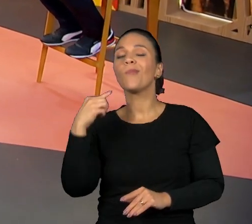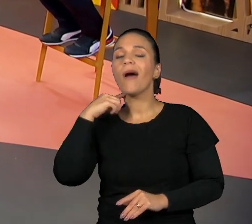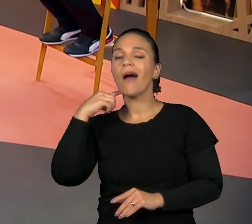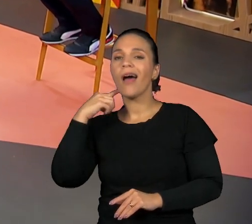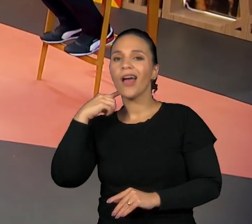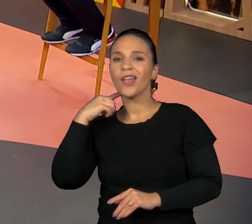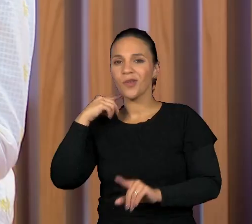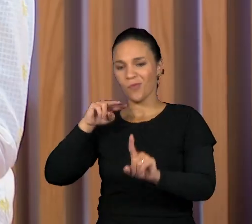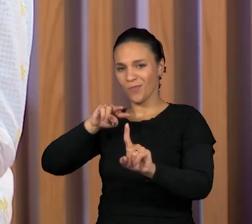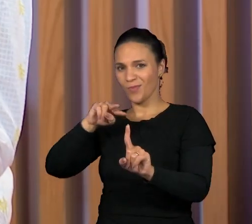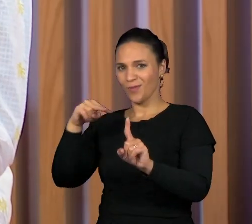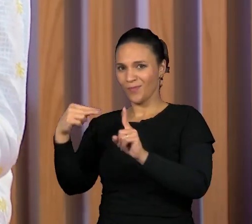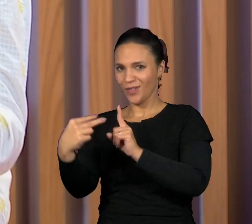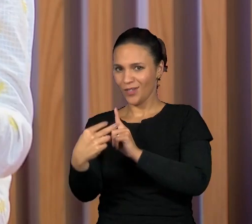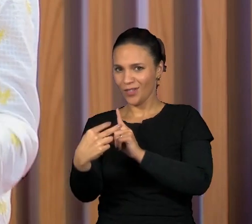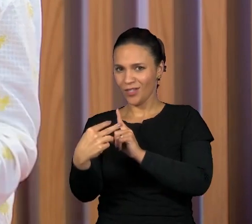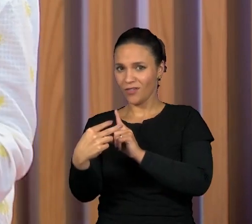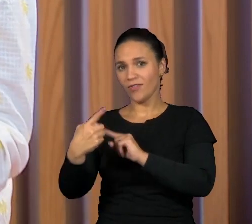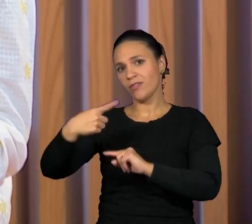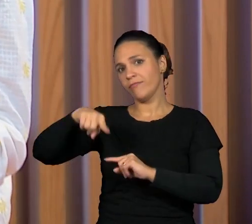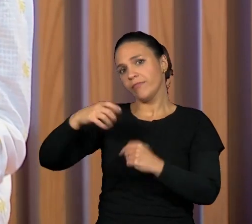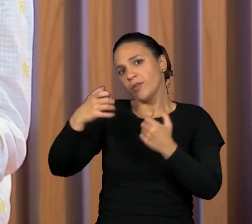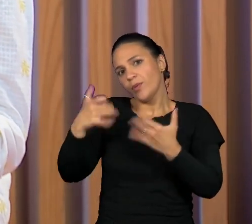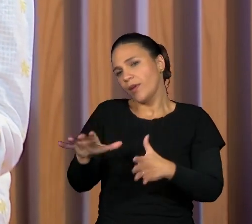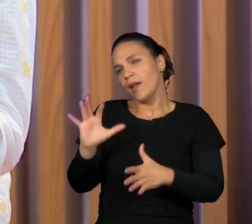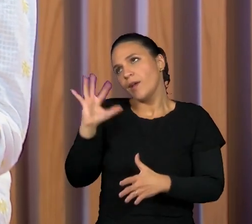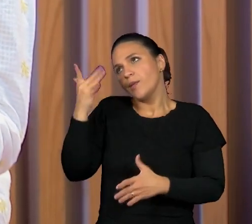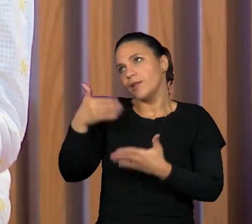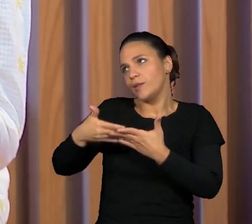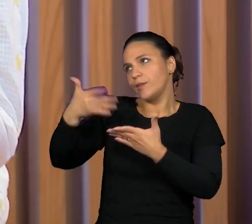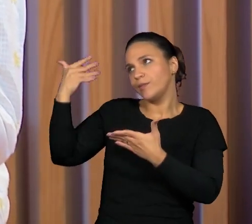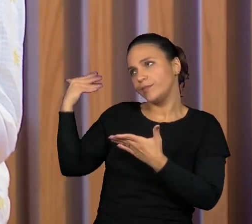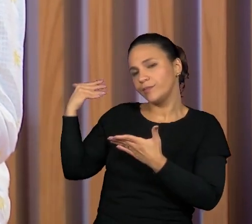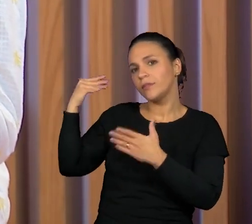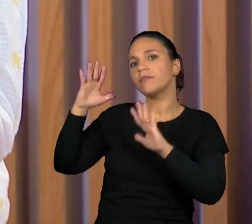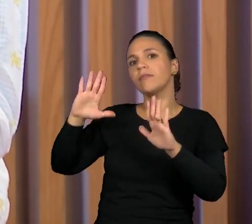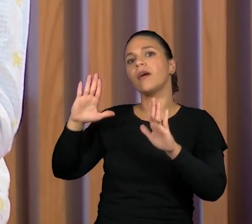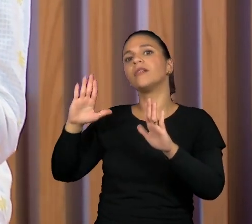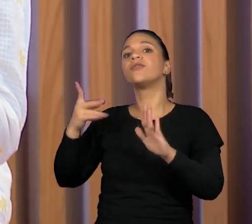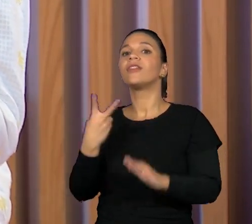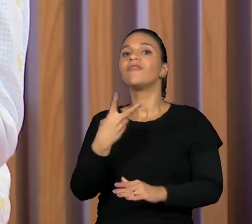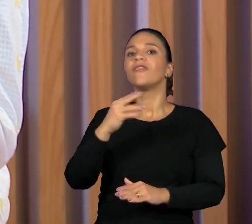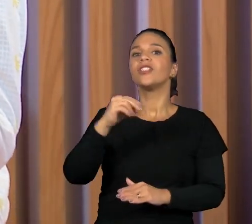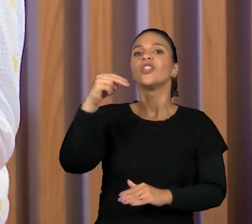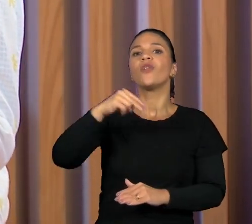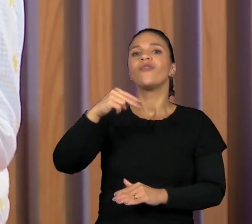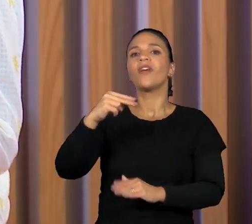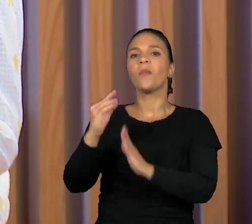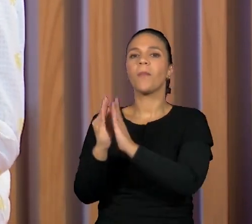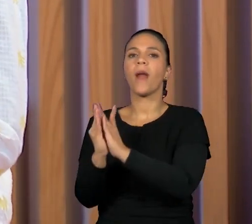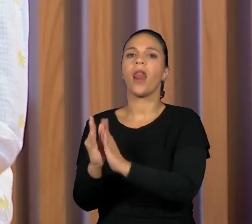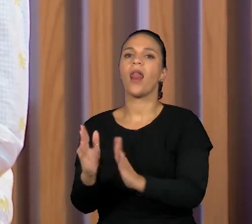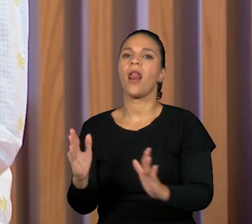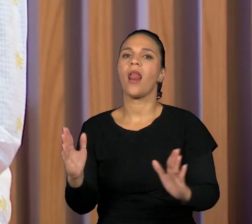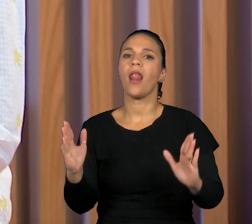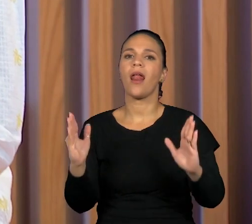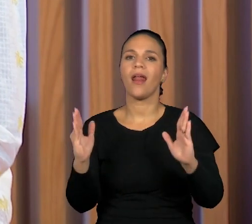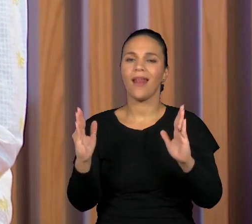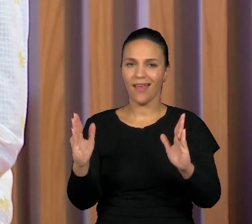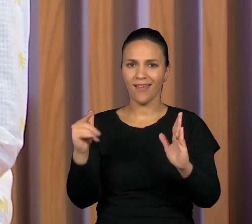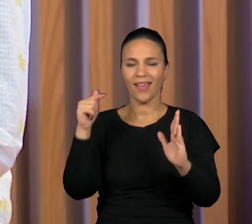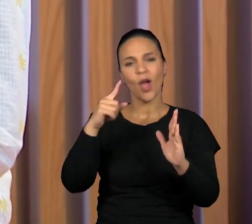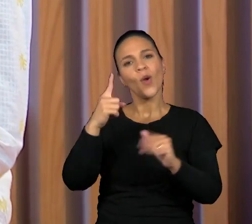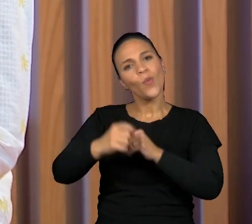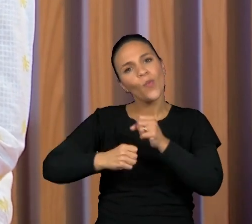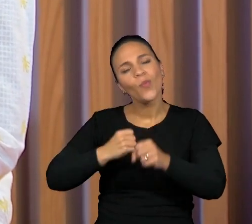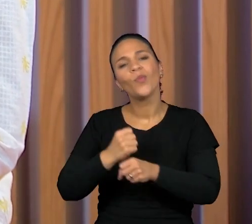de vista daquilo que a gente não queria que tivesse existido, e a gente vai até o 20 de novembro, ao longo de todo um ano, propondo